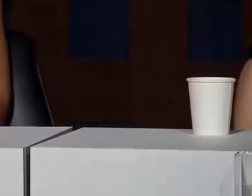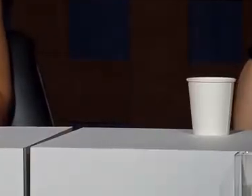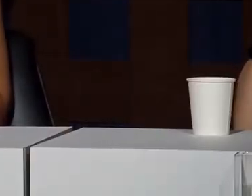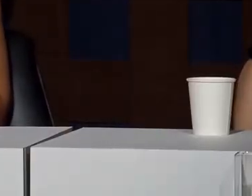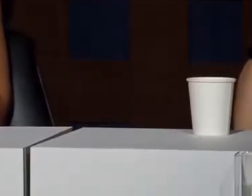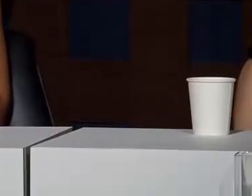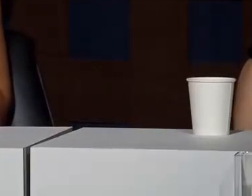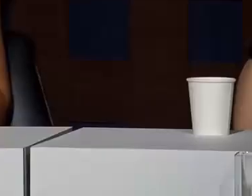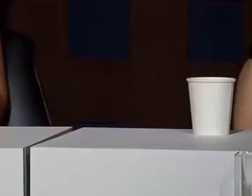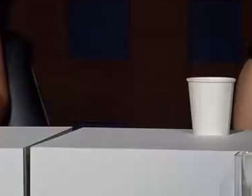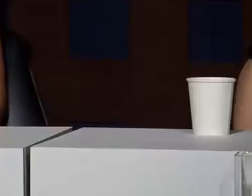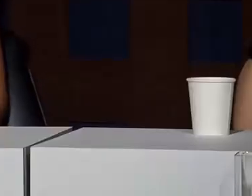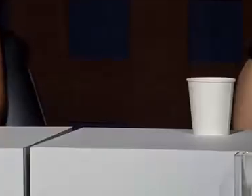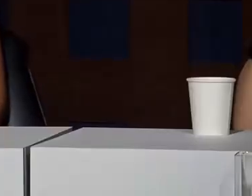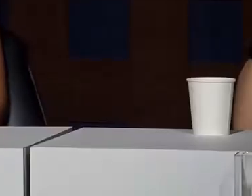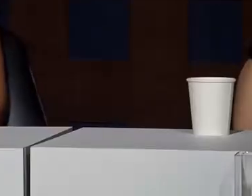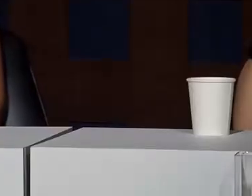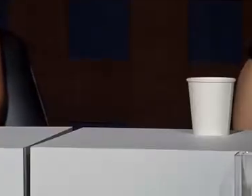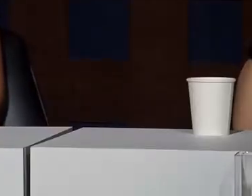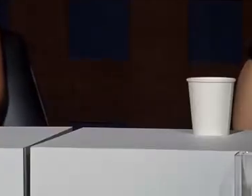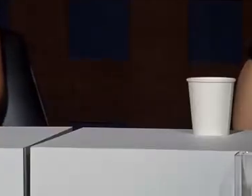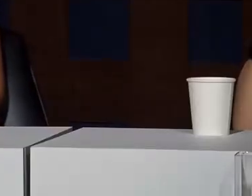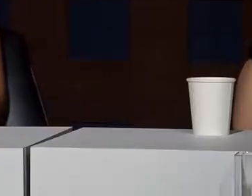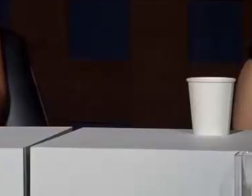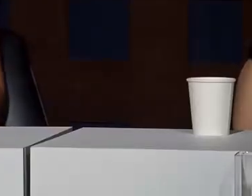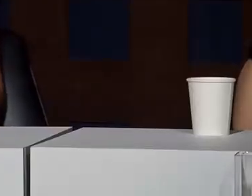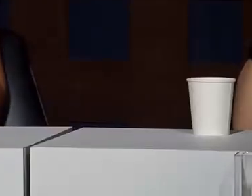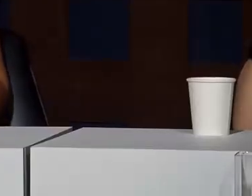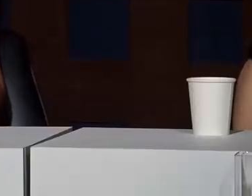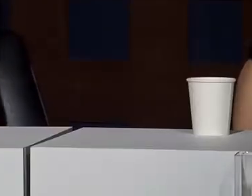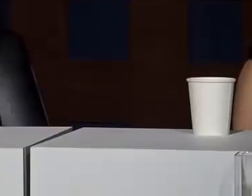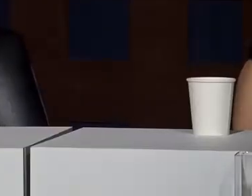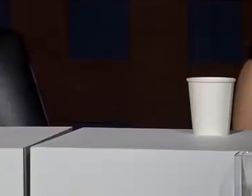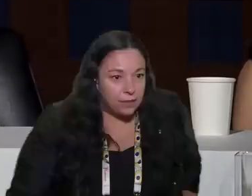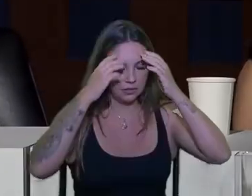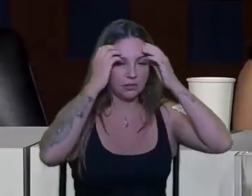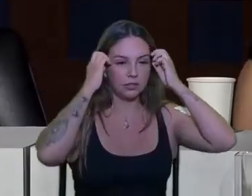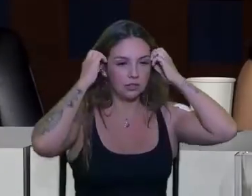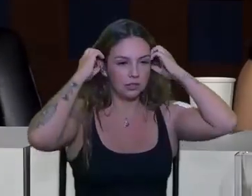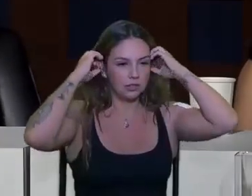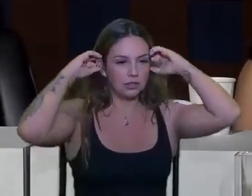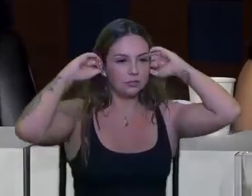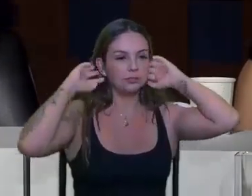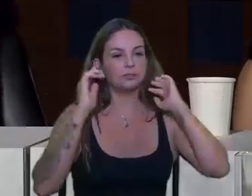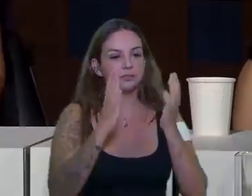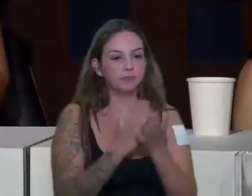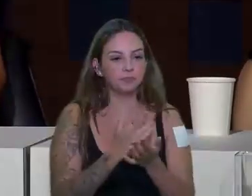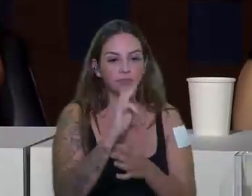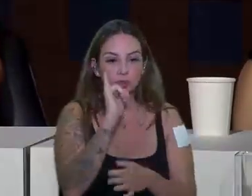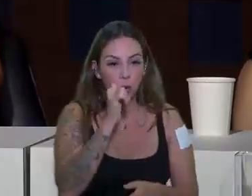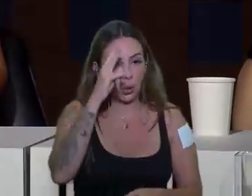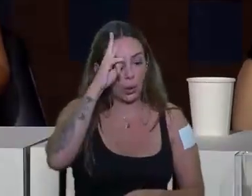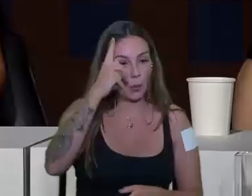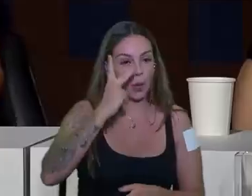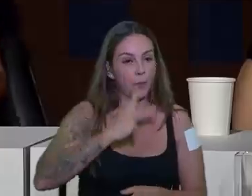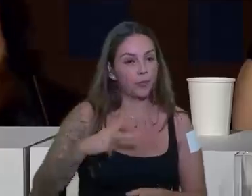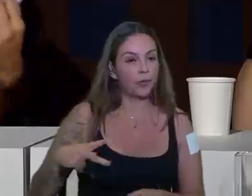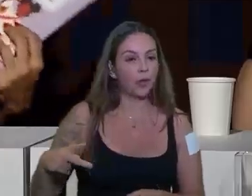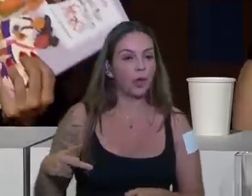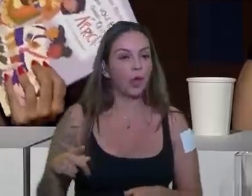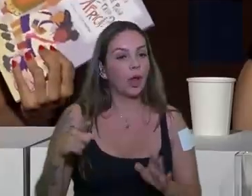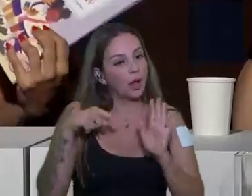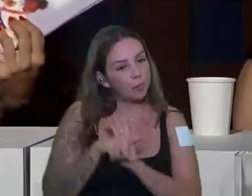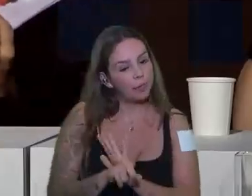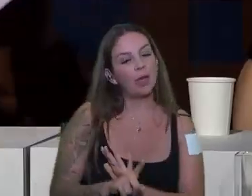era um desejo meu, levar esse projeto para a escola pública. E aí o livro nasce disso. Então, o livro ele vai contar a história de uma professora